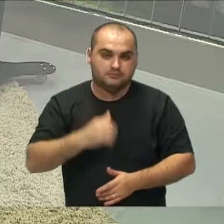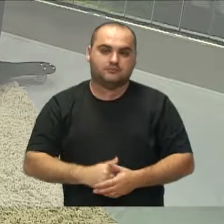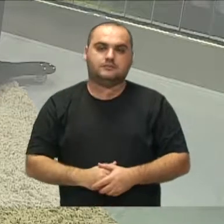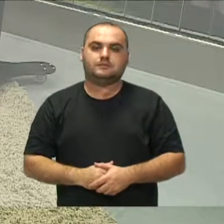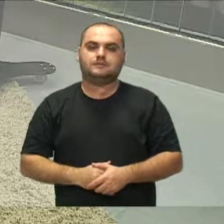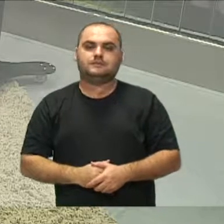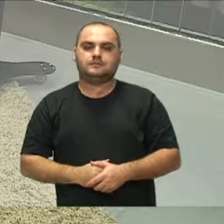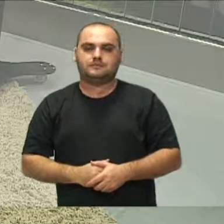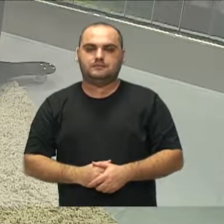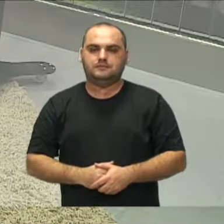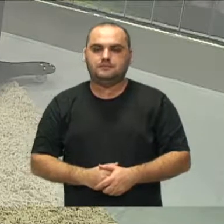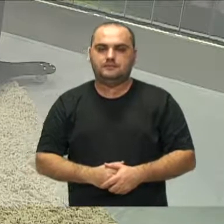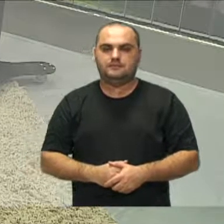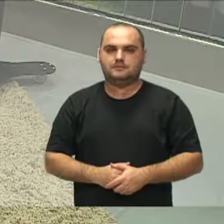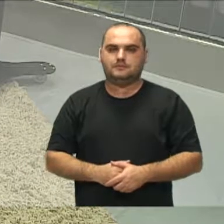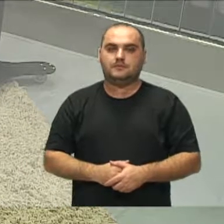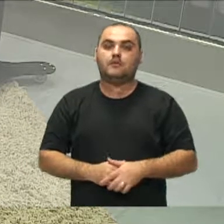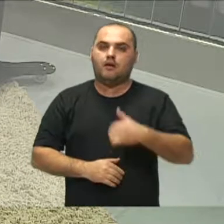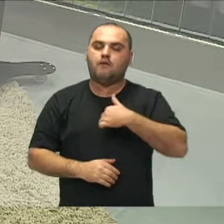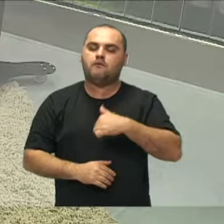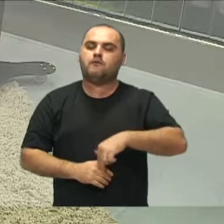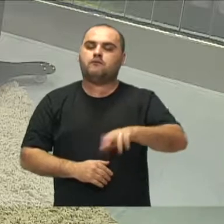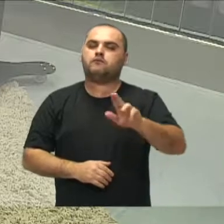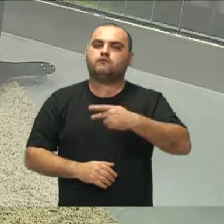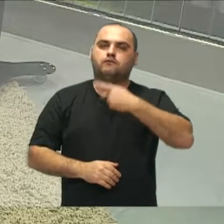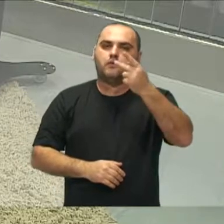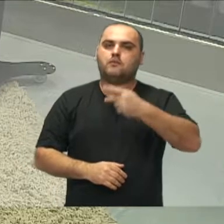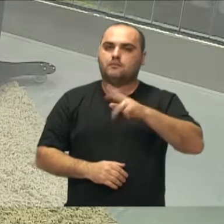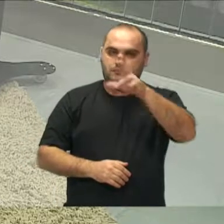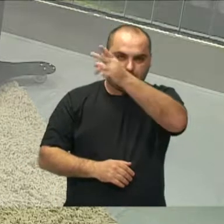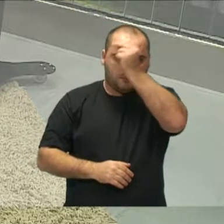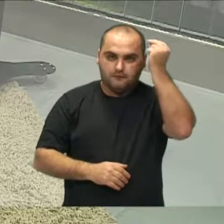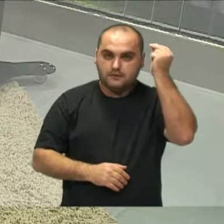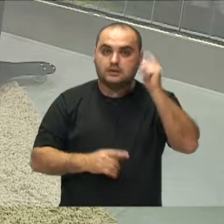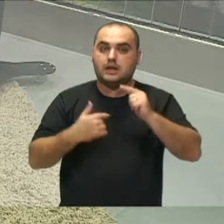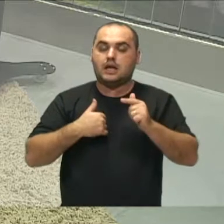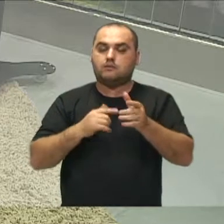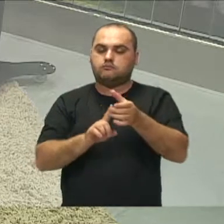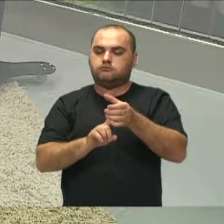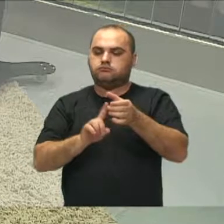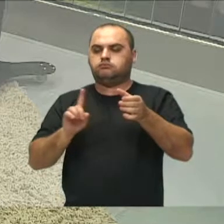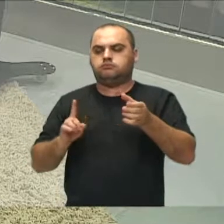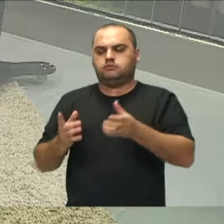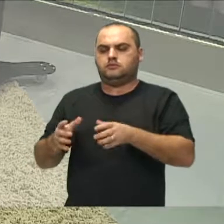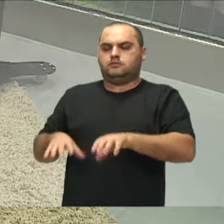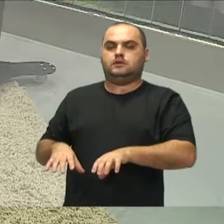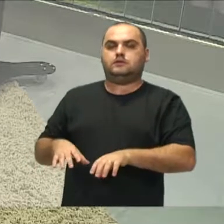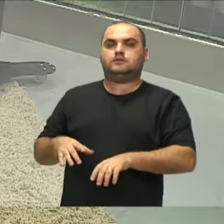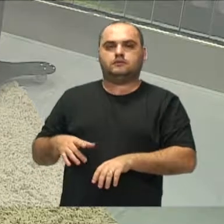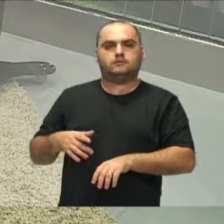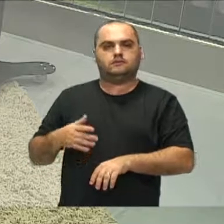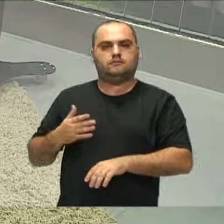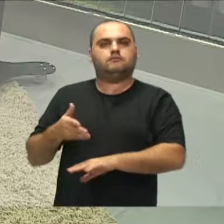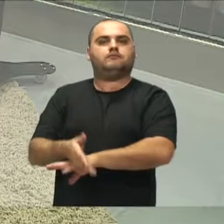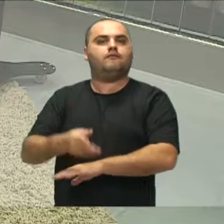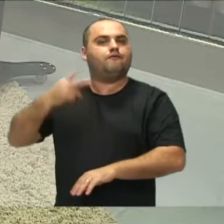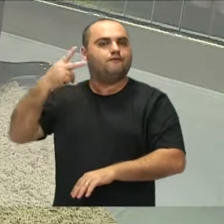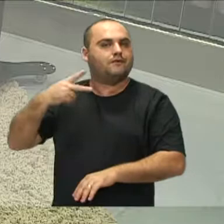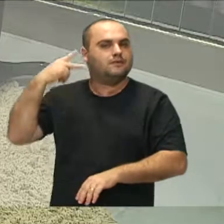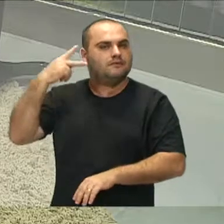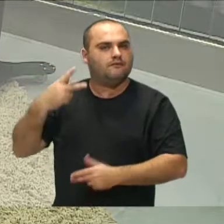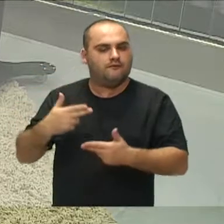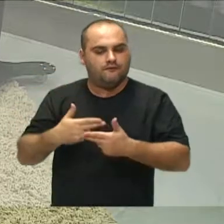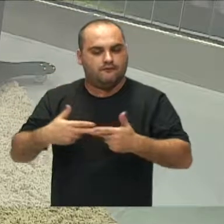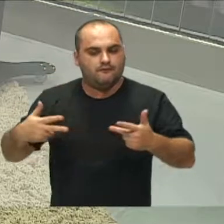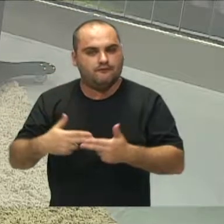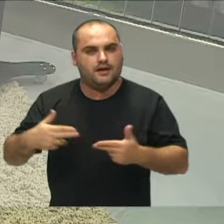né, até de já ter dito que eu viria prefeita, eu recuei e vim a vereadora. Então, foram várias decisões ao longo desse ano, várias